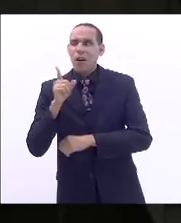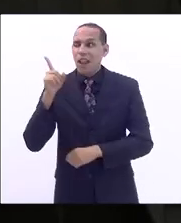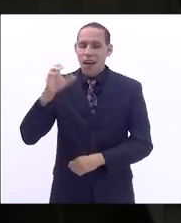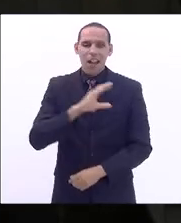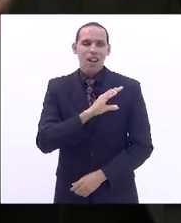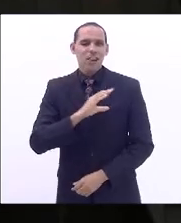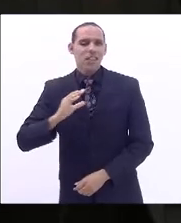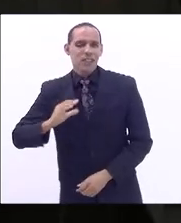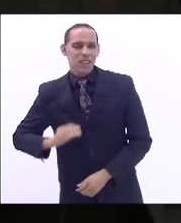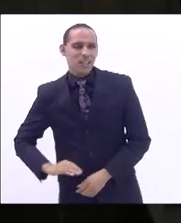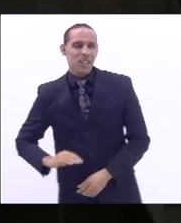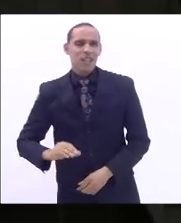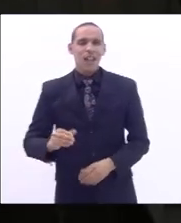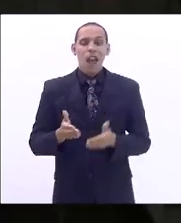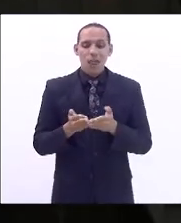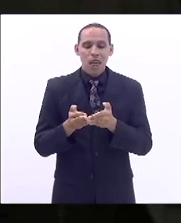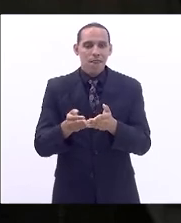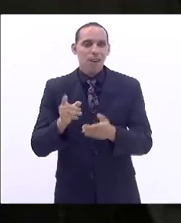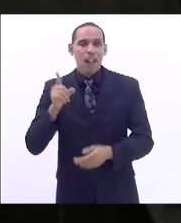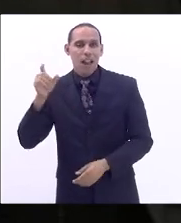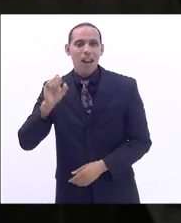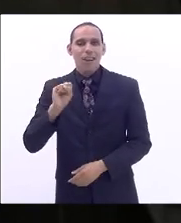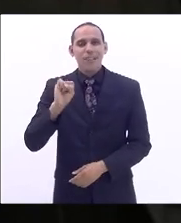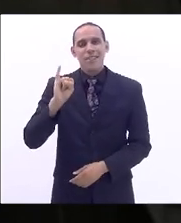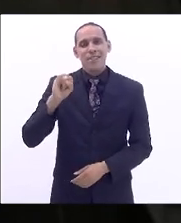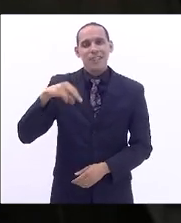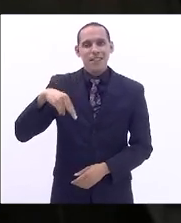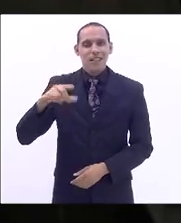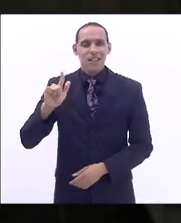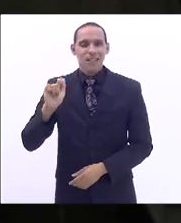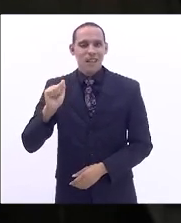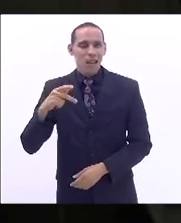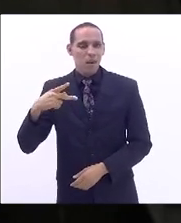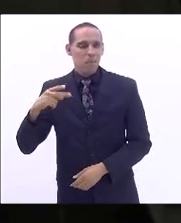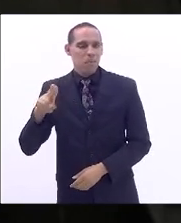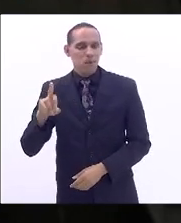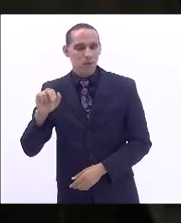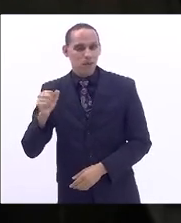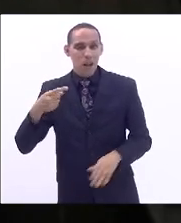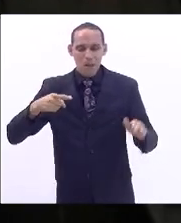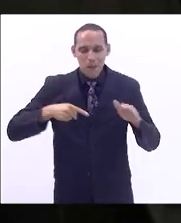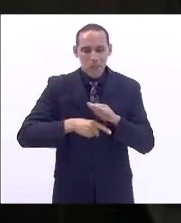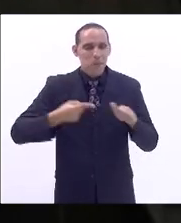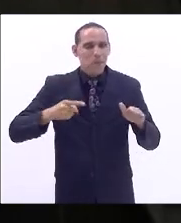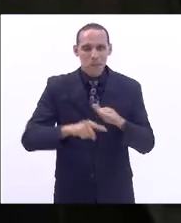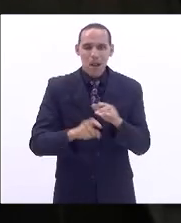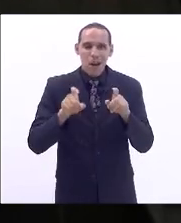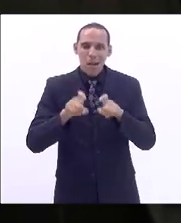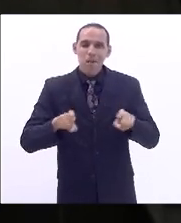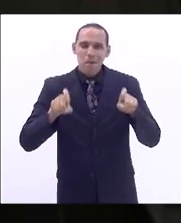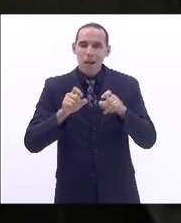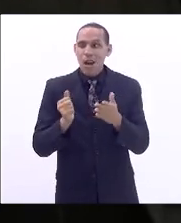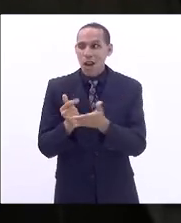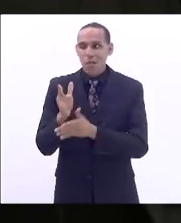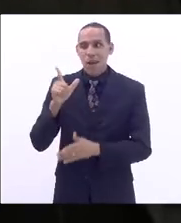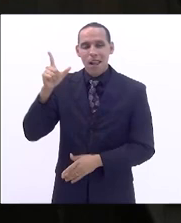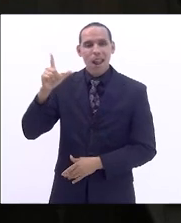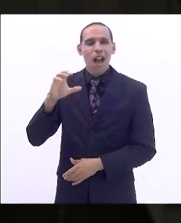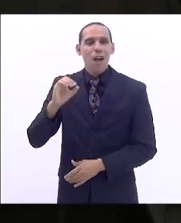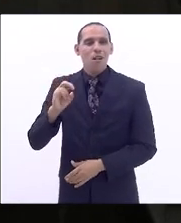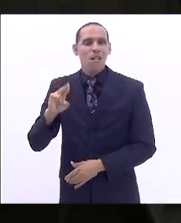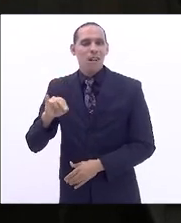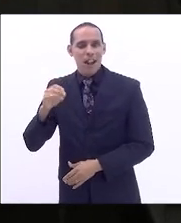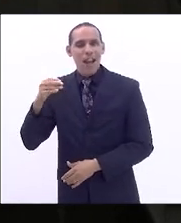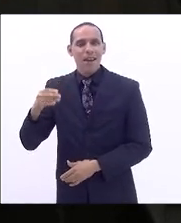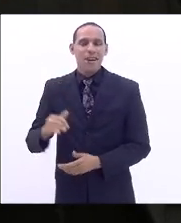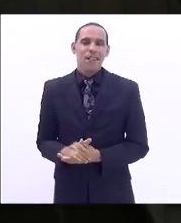aplicações em Cingapura compra soldas perfurar toras enfim na na Coreia e consequentemente vai matando de